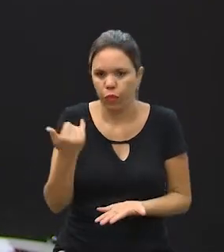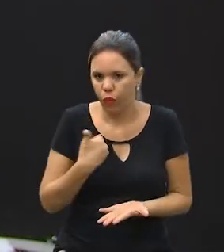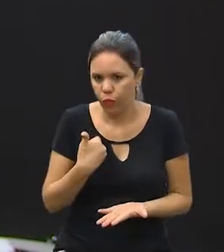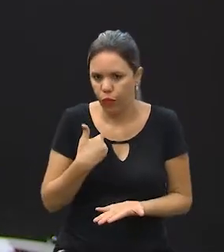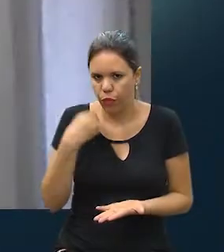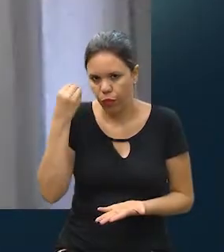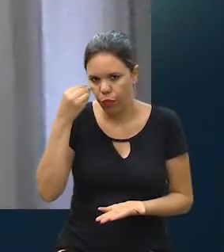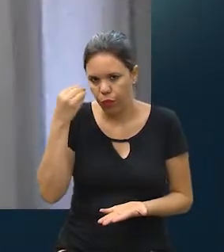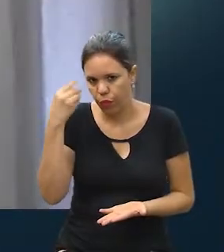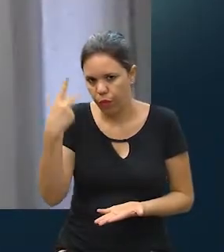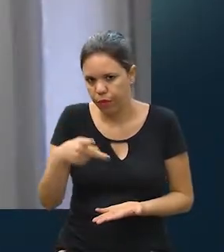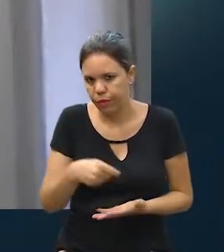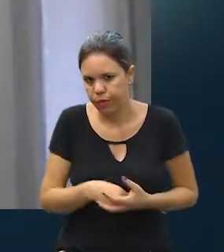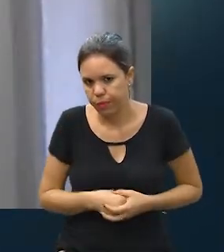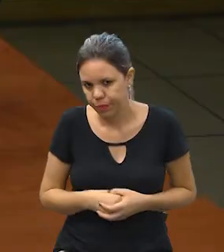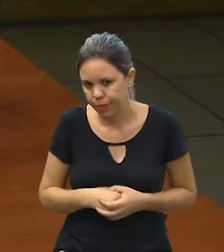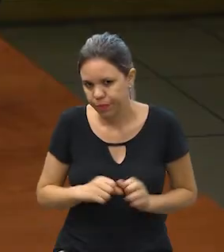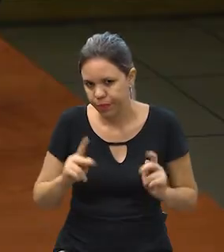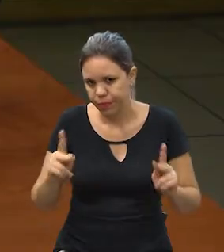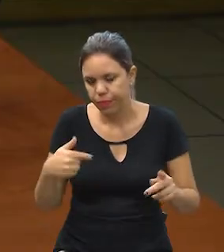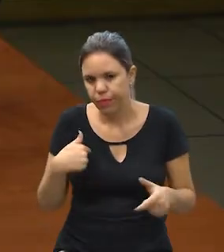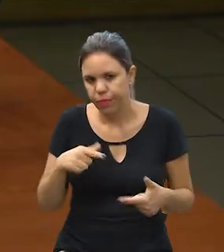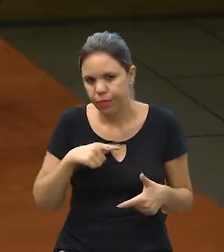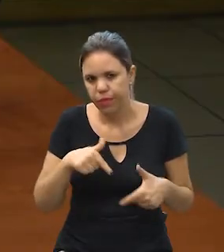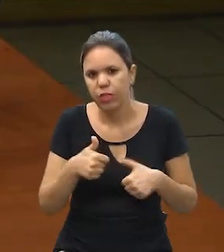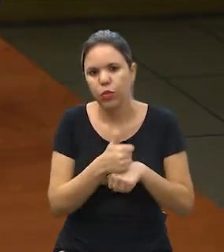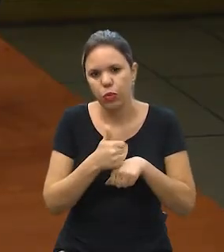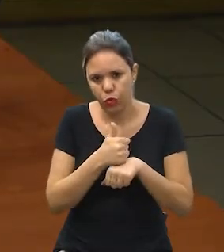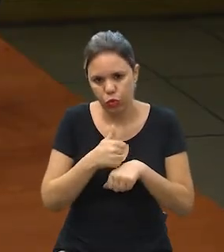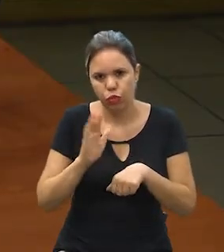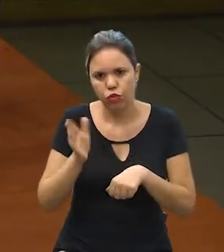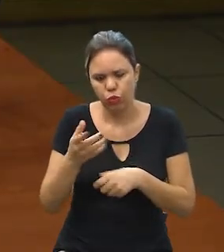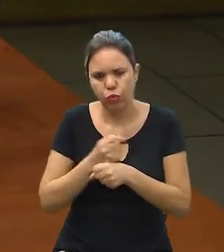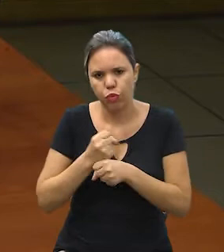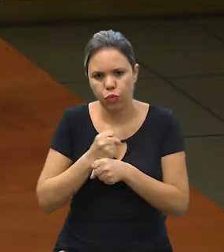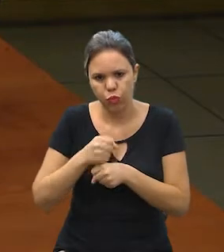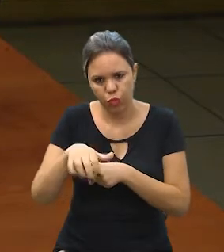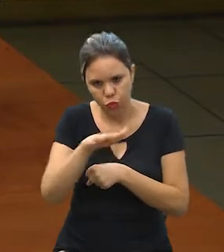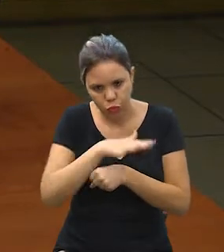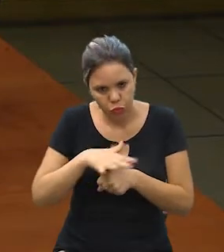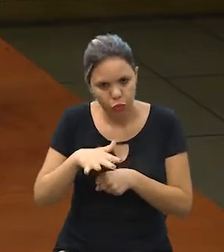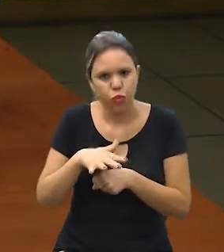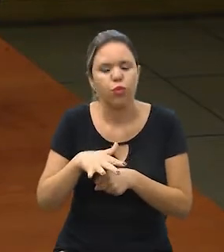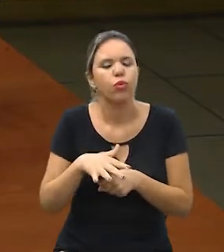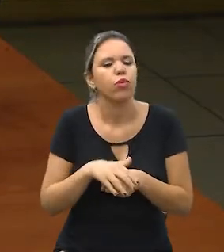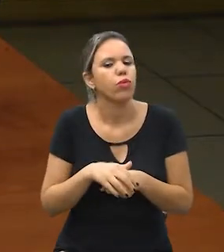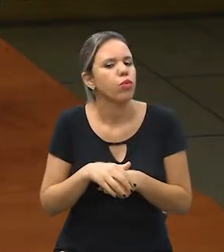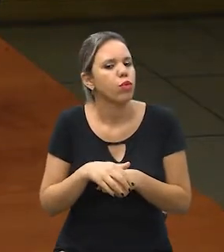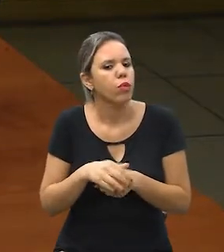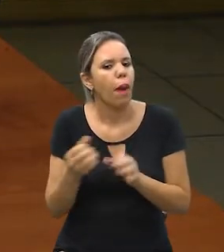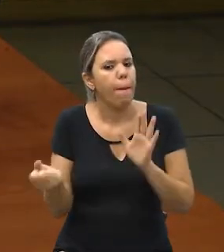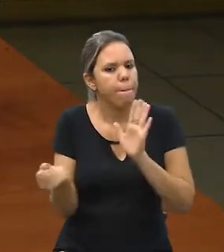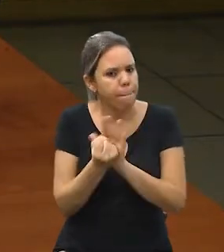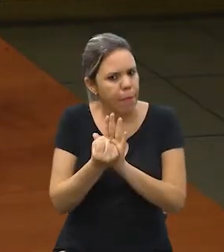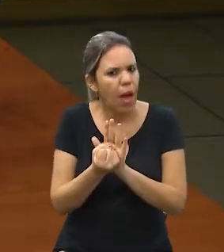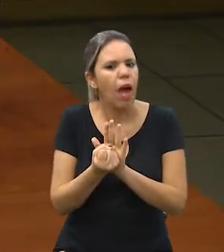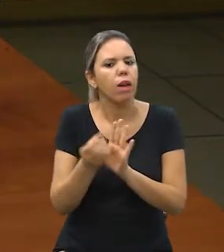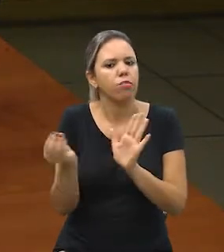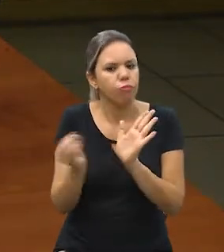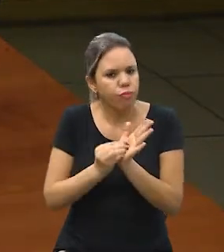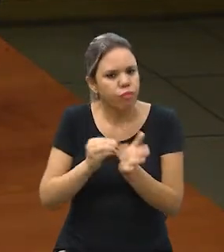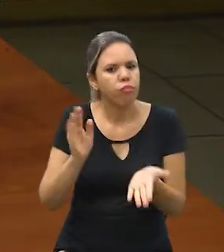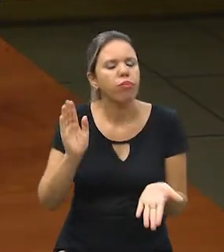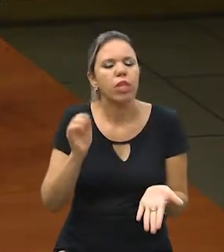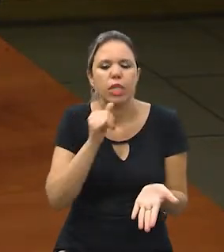dessa história. Ok, bom, eu tenho uma carreira já de muitos anos na área de licenciamento de marcas, tá? Então,